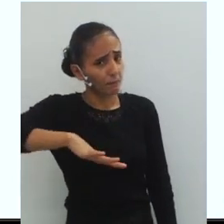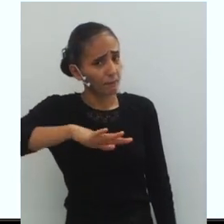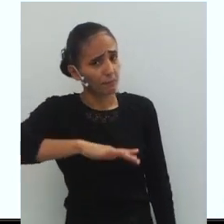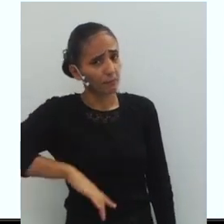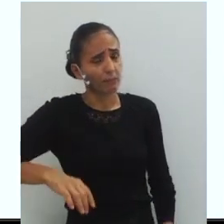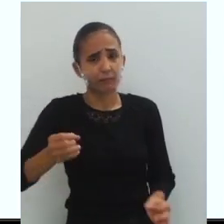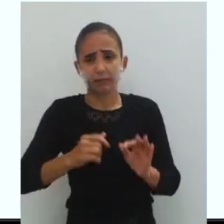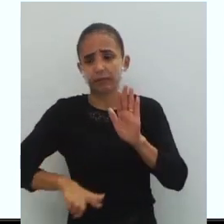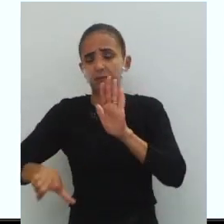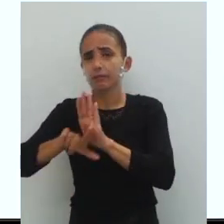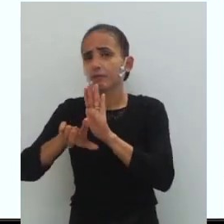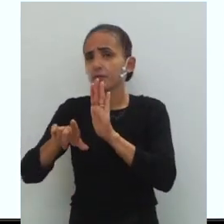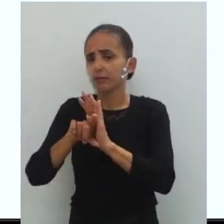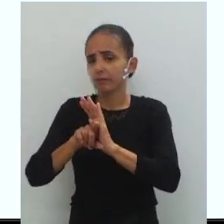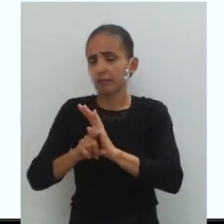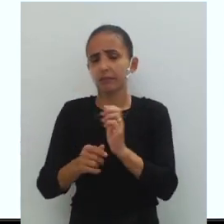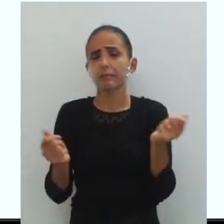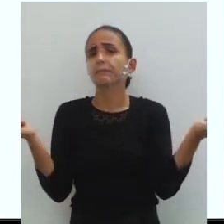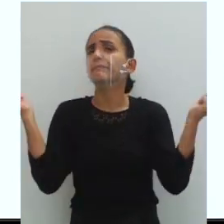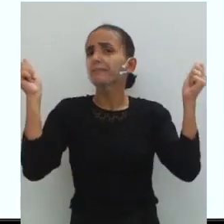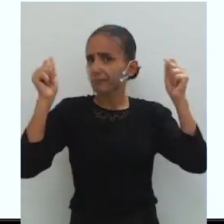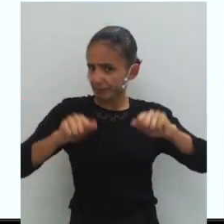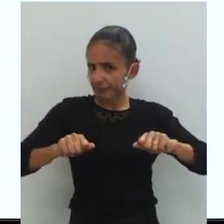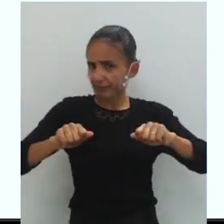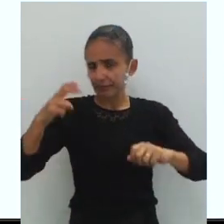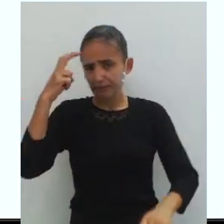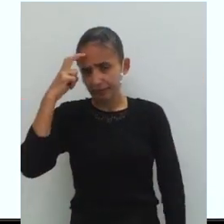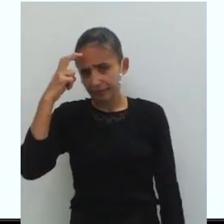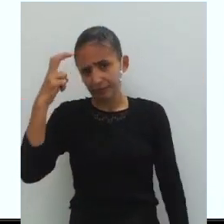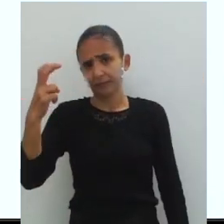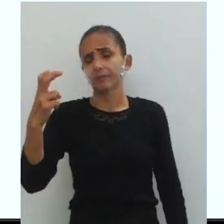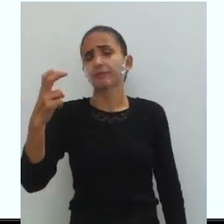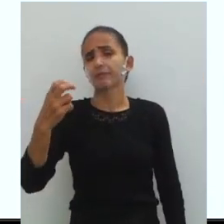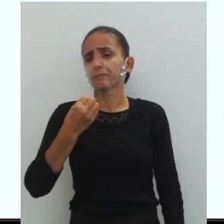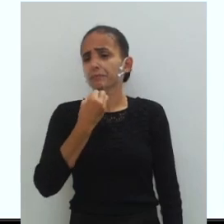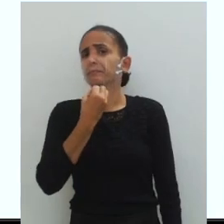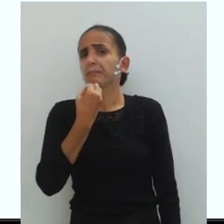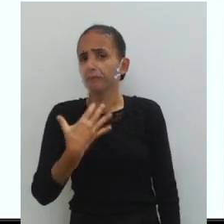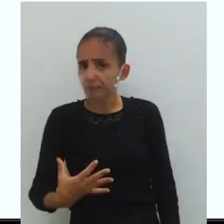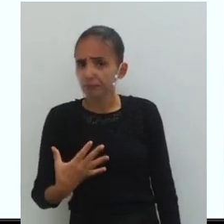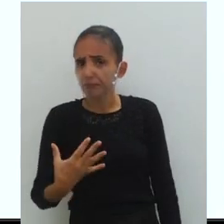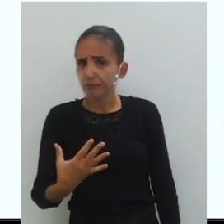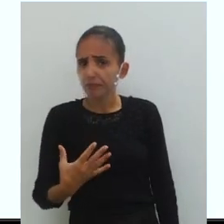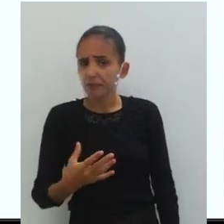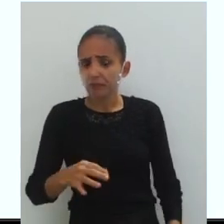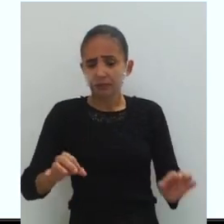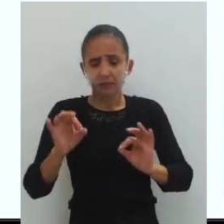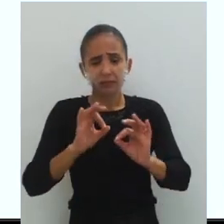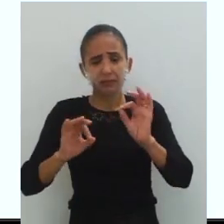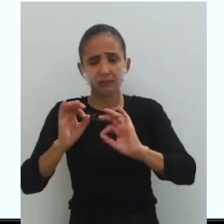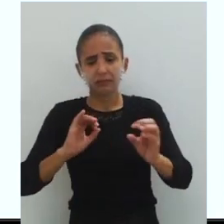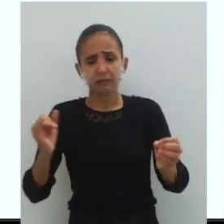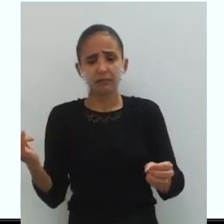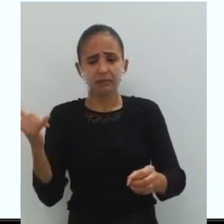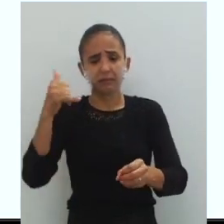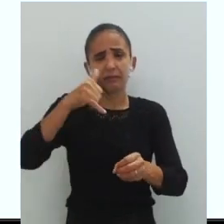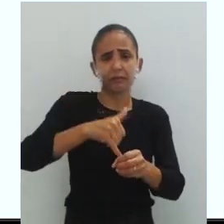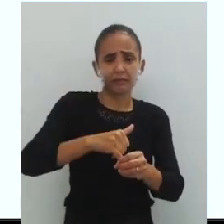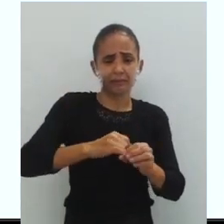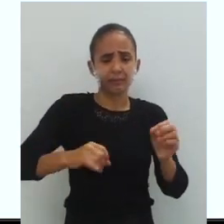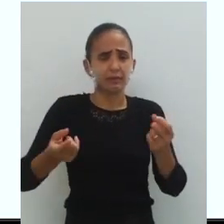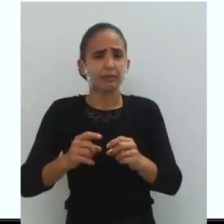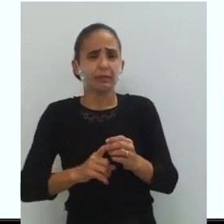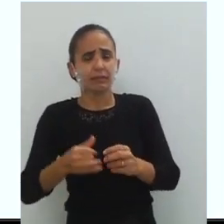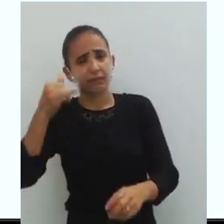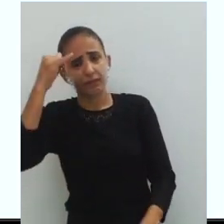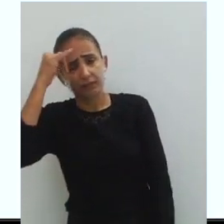legais, mais eficientes e de matrizes diferentes do petróleo, que são poluentes.